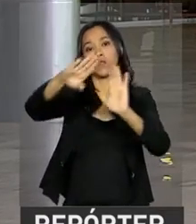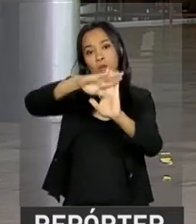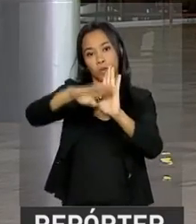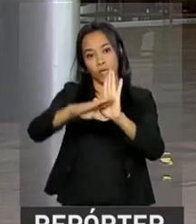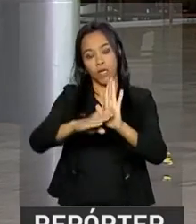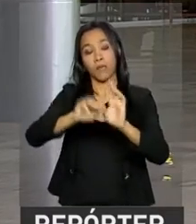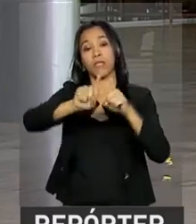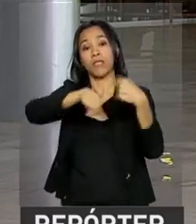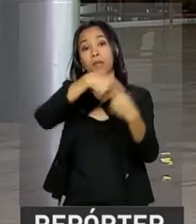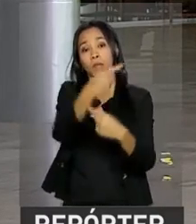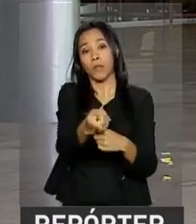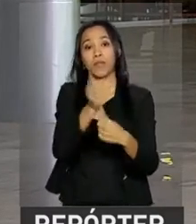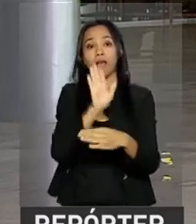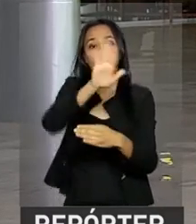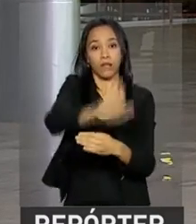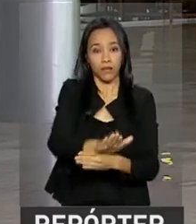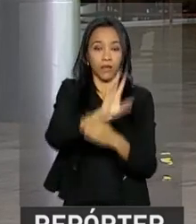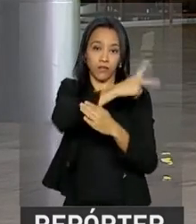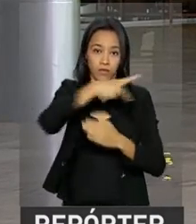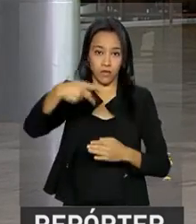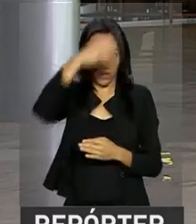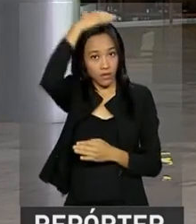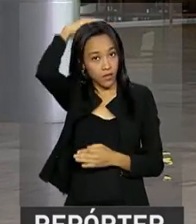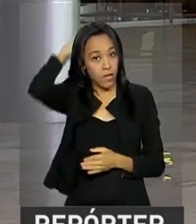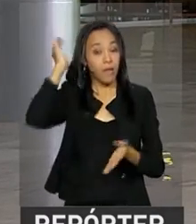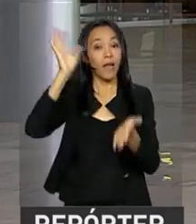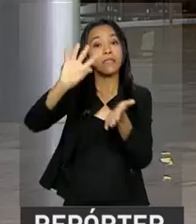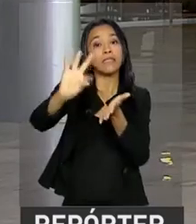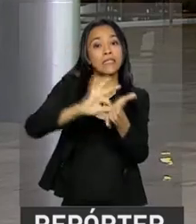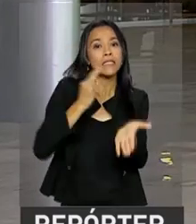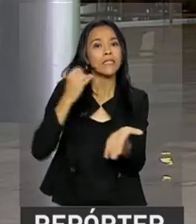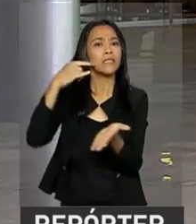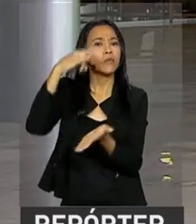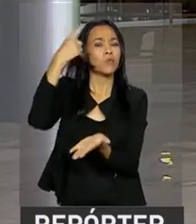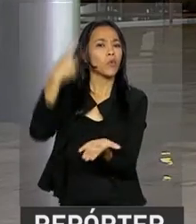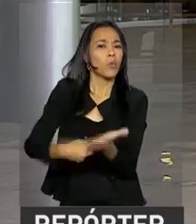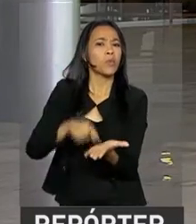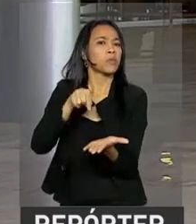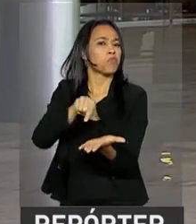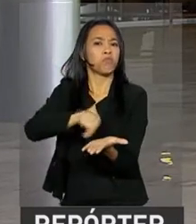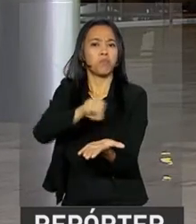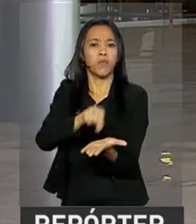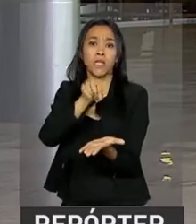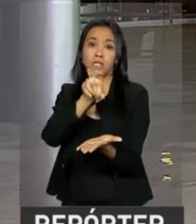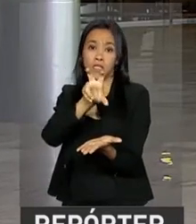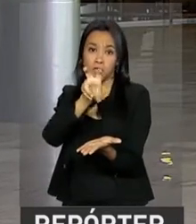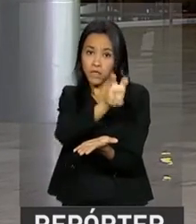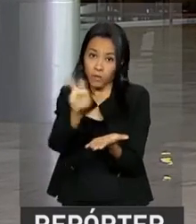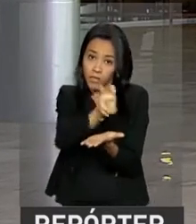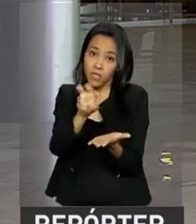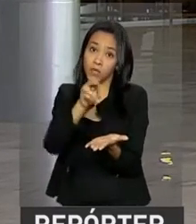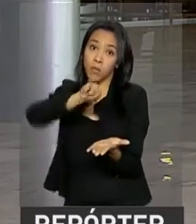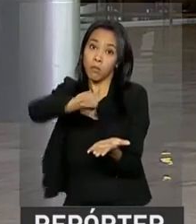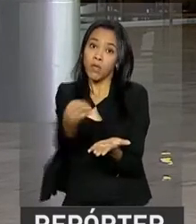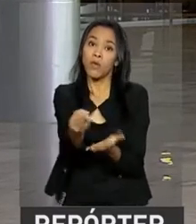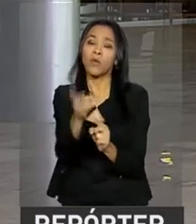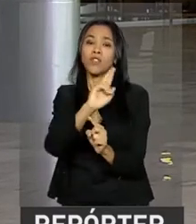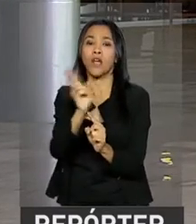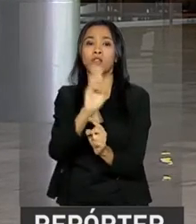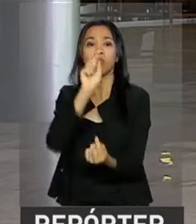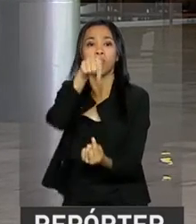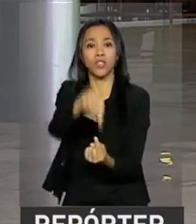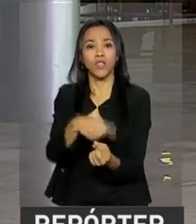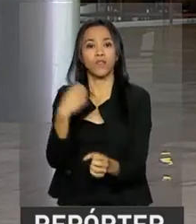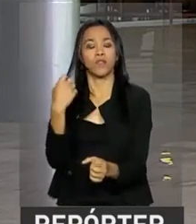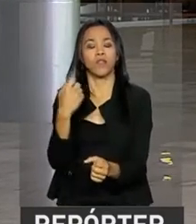tarde michel temer assinar acordo de liberação de 55 milhões de reais para obras de captação de